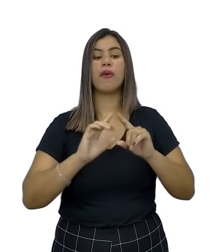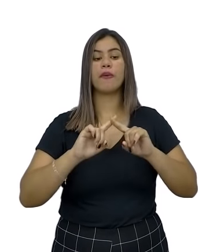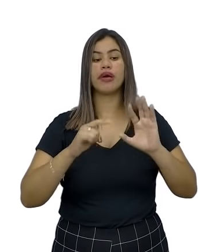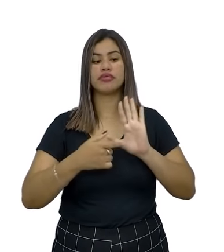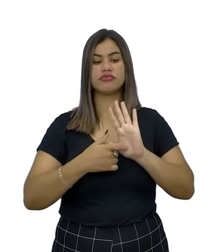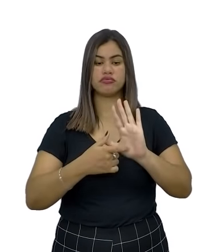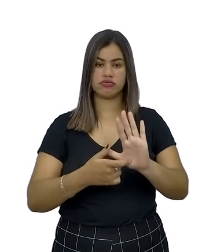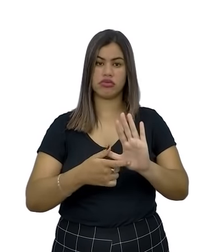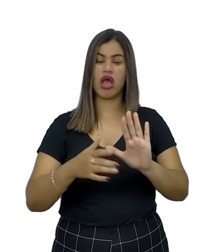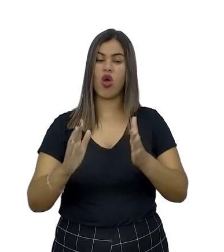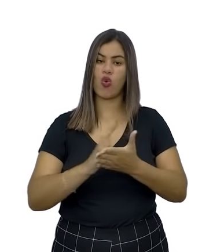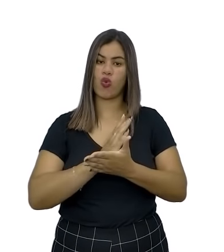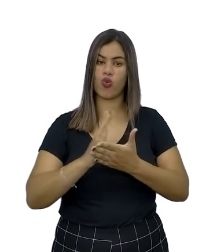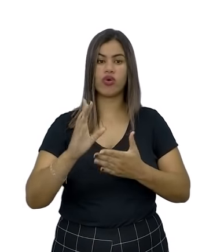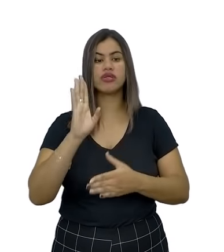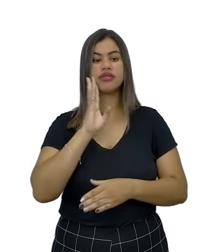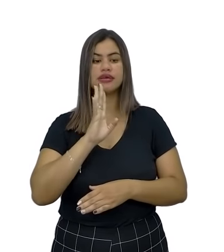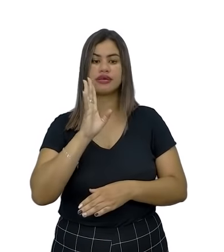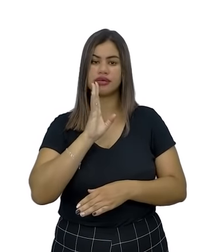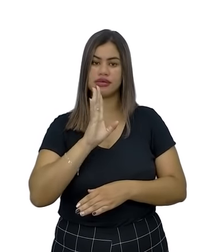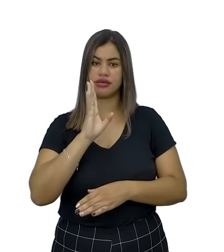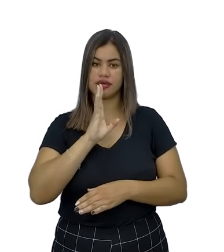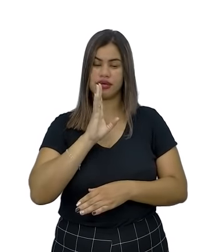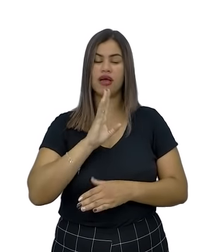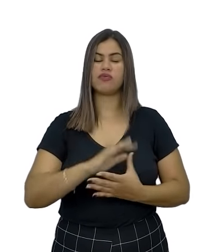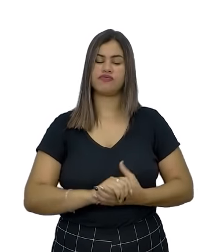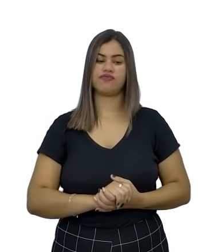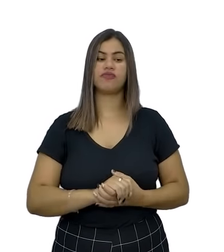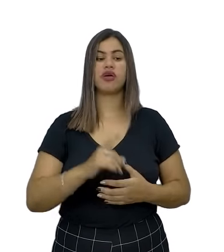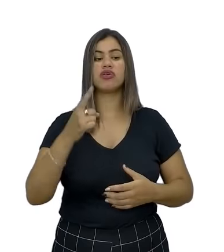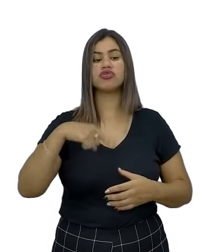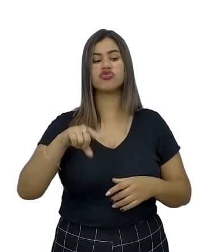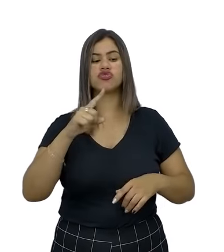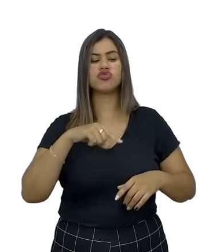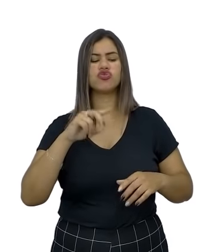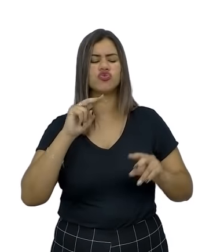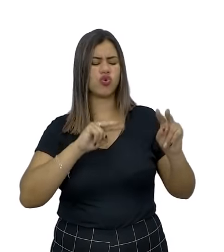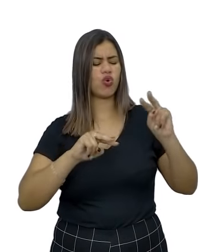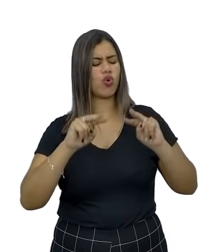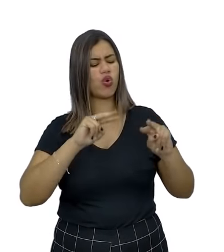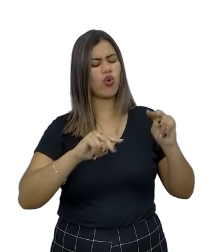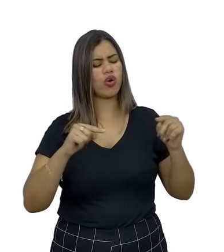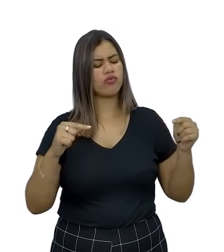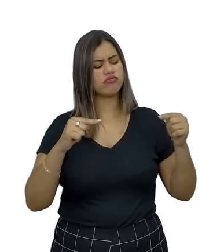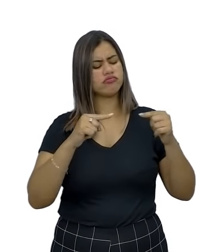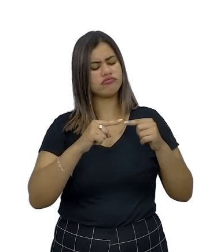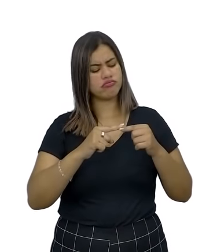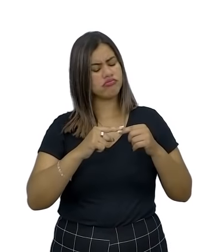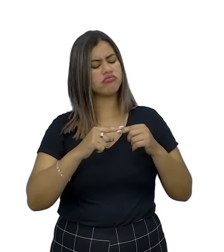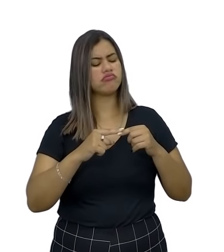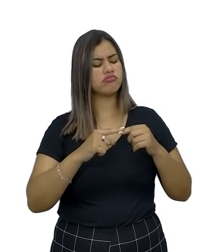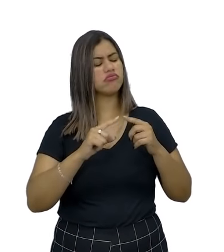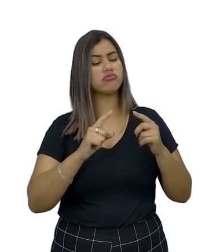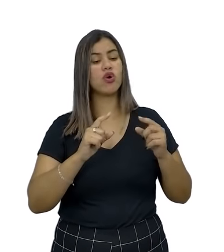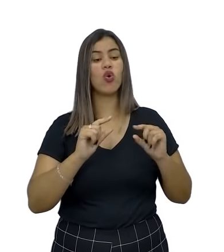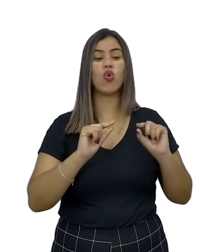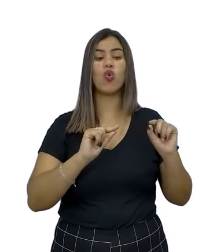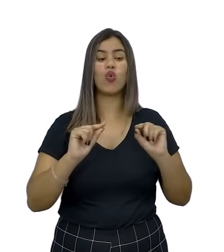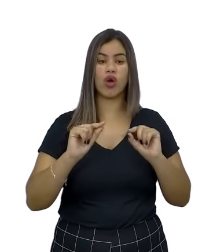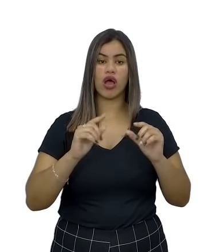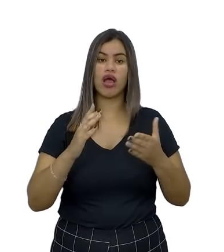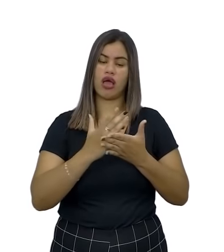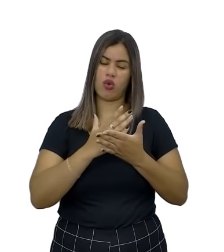coisas bacanas que a gente olha para a habilidade e a gente tem que ver o que ela contempla, tá? Para muitos de vocês isso já